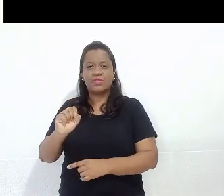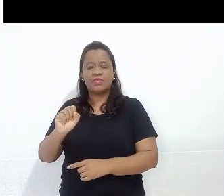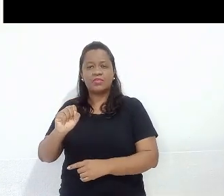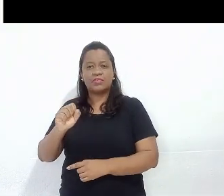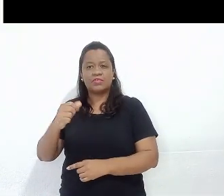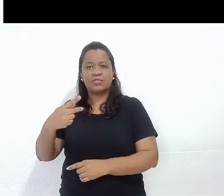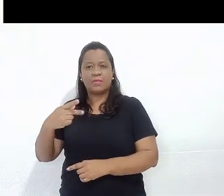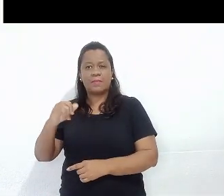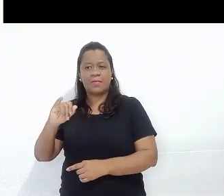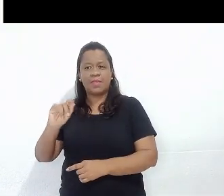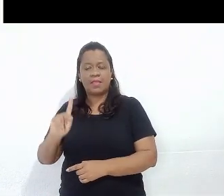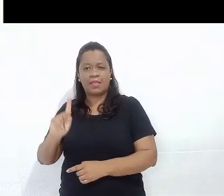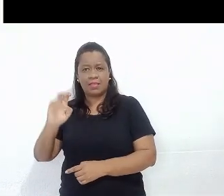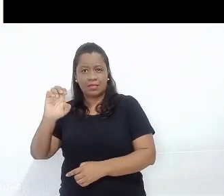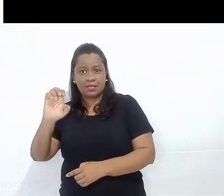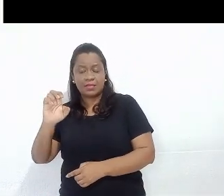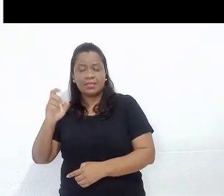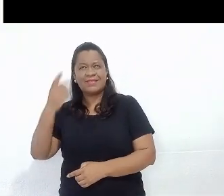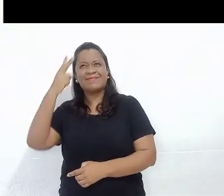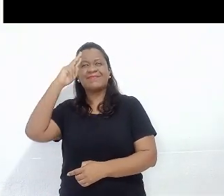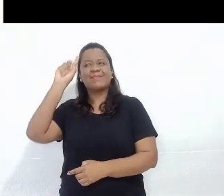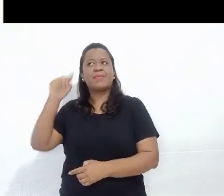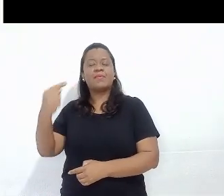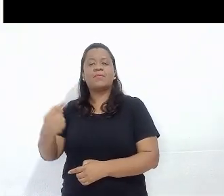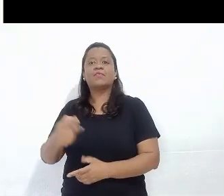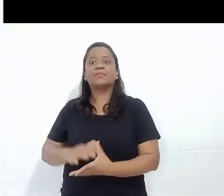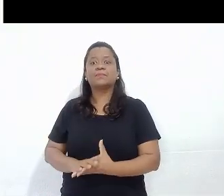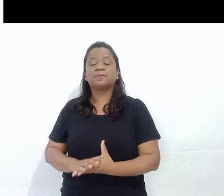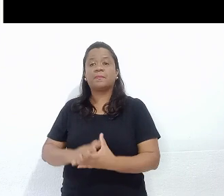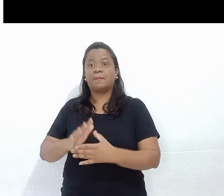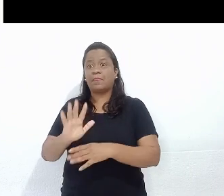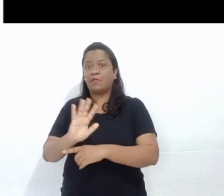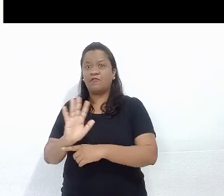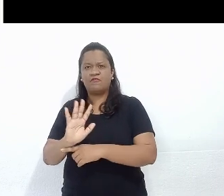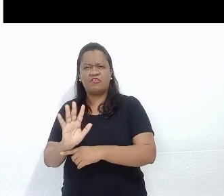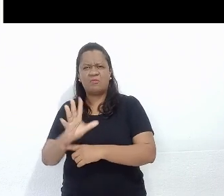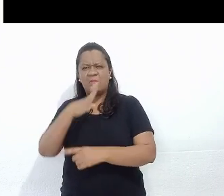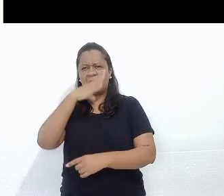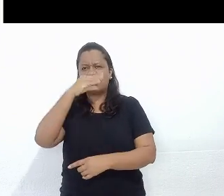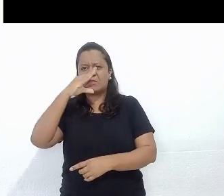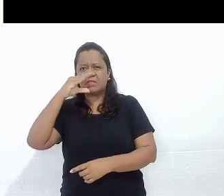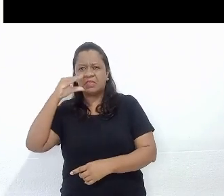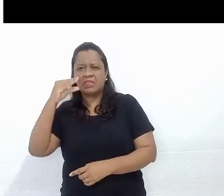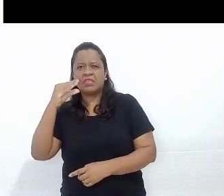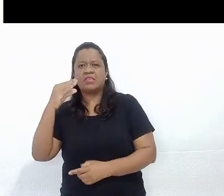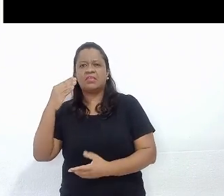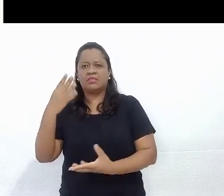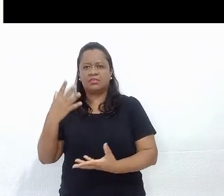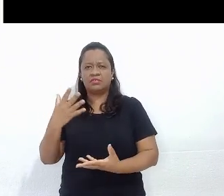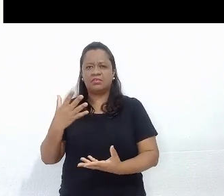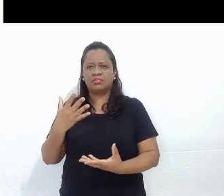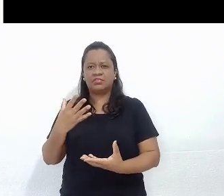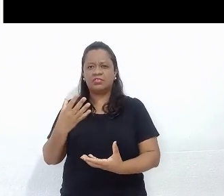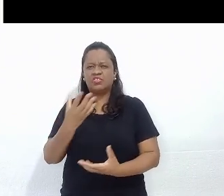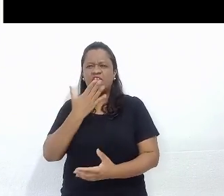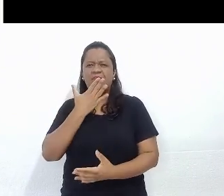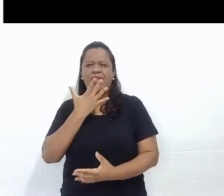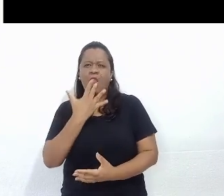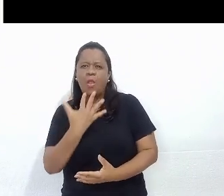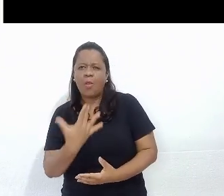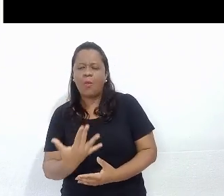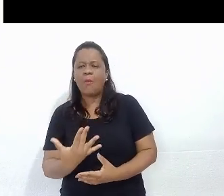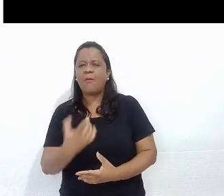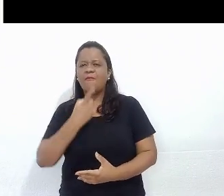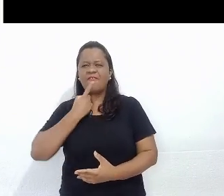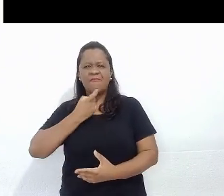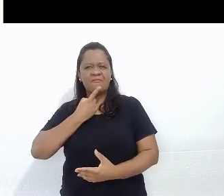agora, depois eu vou lembrar, que ele fez um filme assim extremamente quente, né? Muito filtro vermelho, você